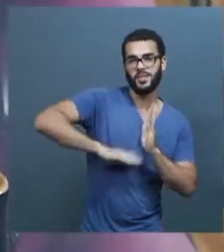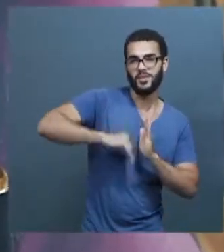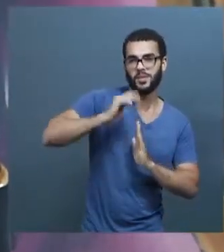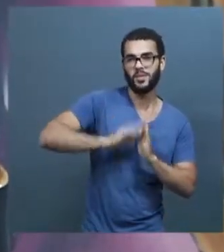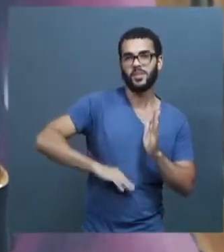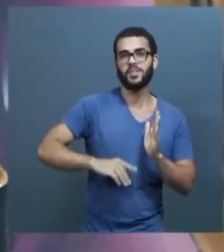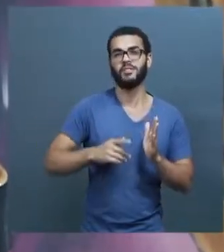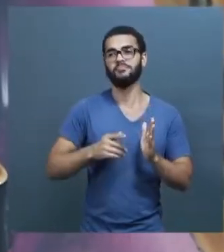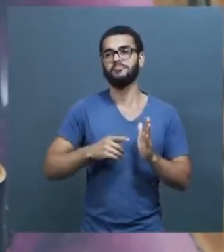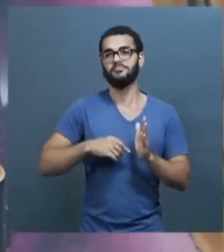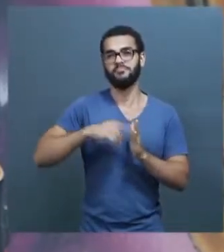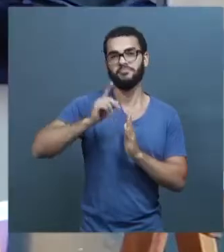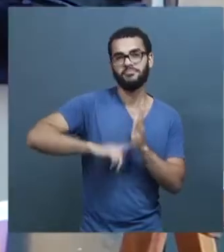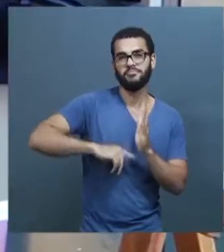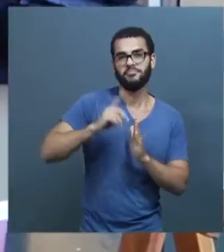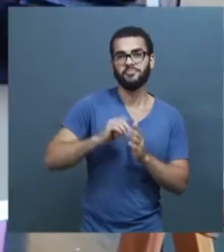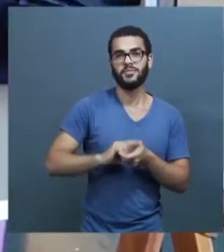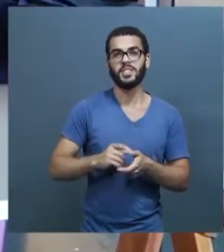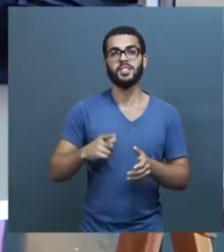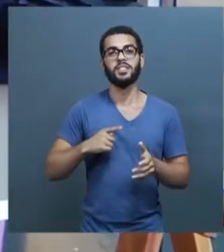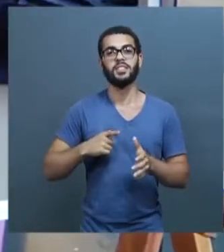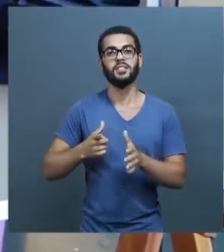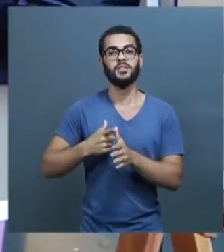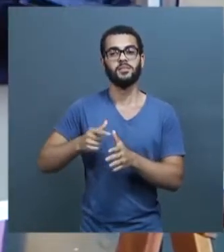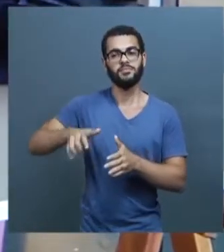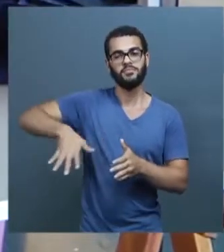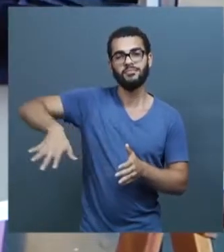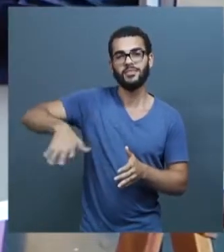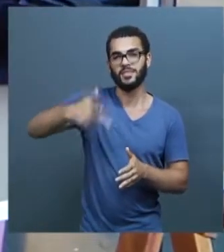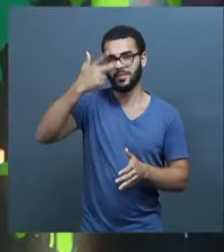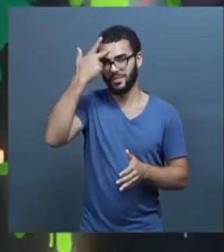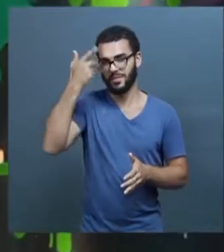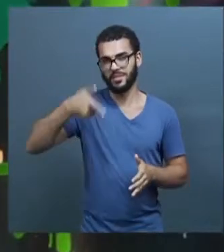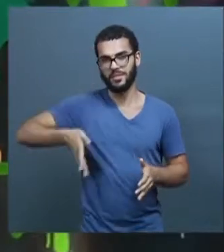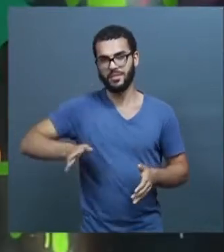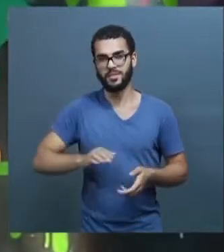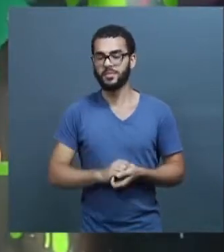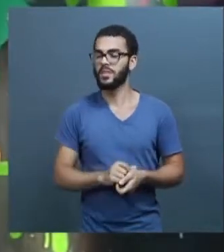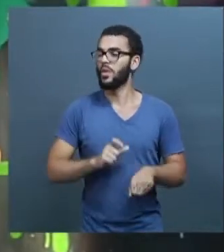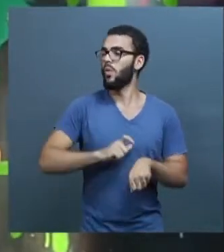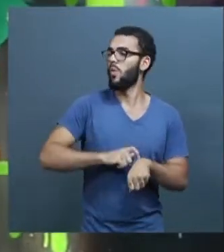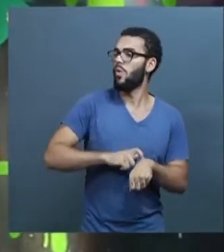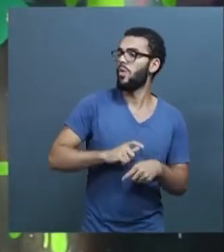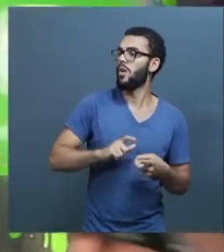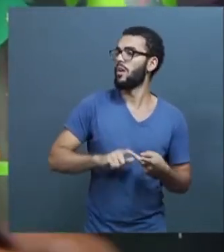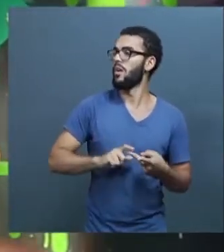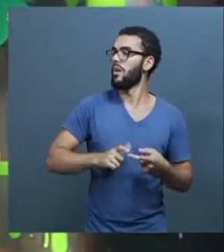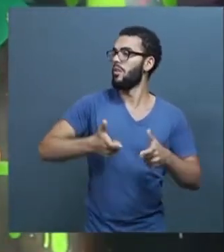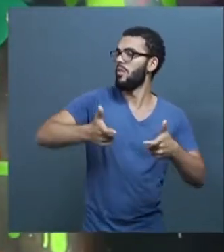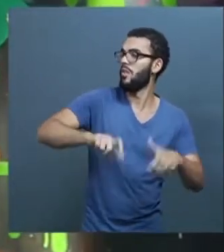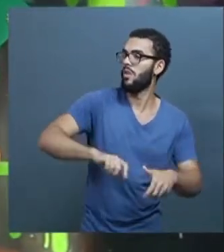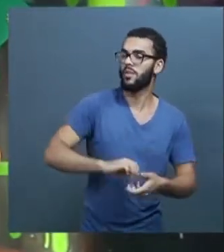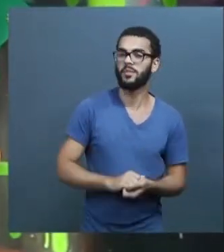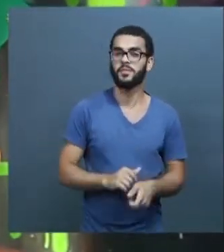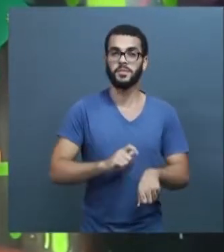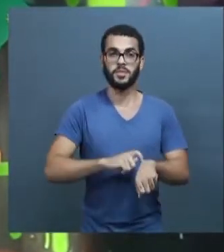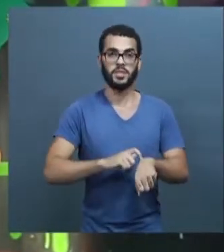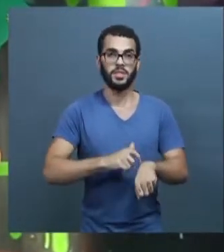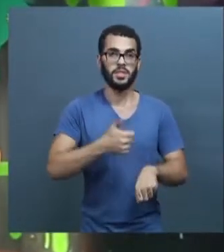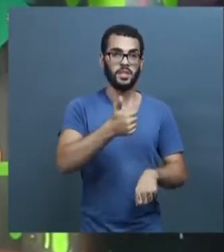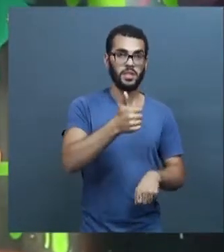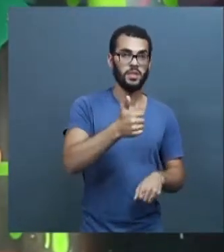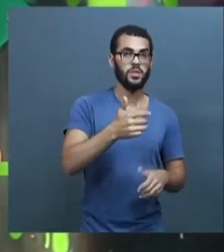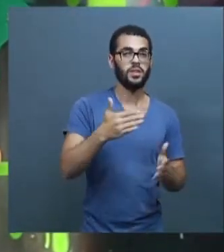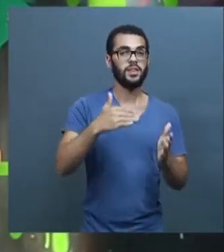o Parque Fashion, que é onde eu fico. Então, só para a gente reforçar, horário da feirinha e o local? É das 11 às